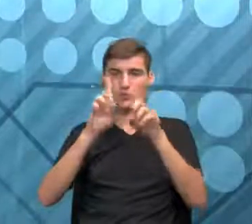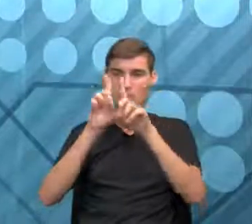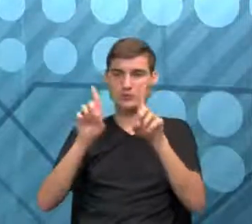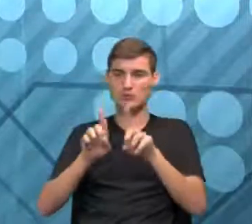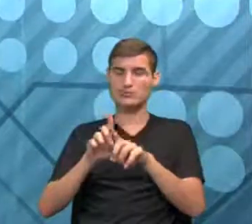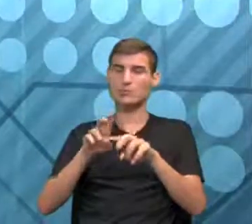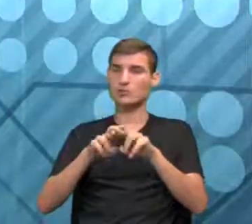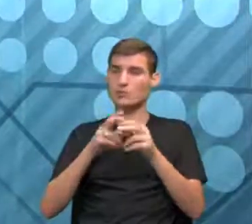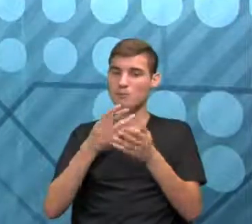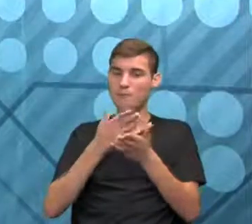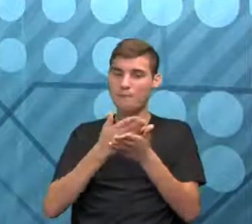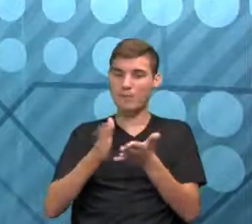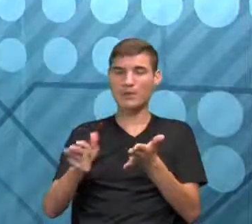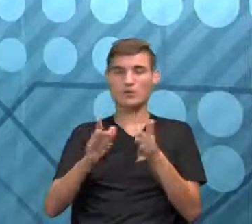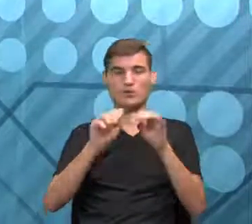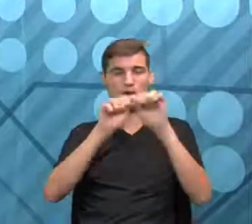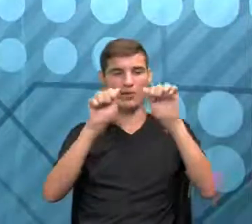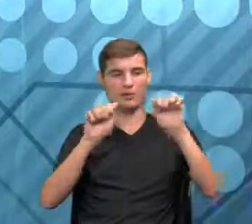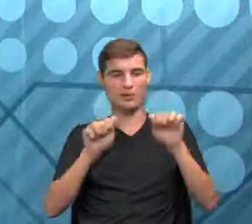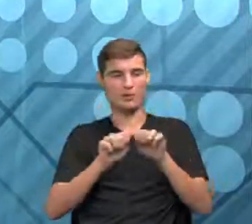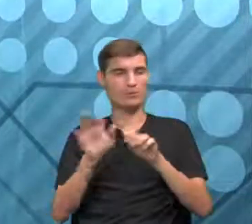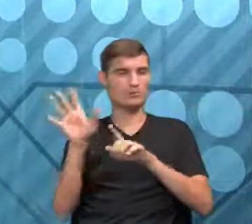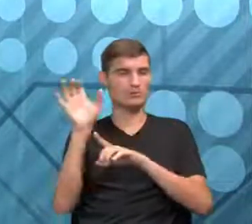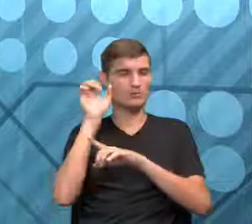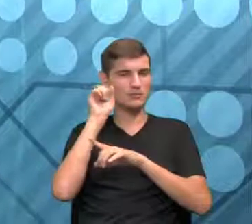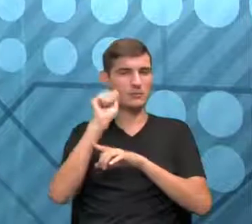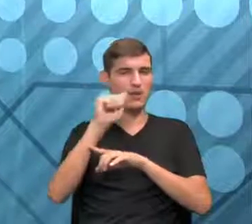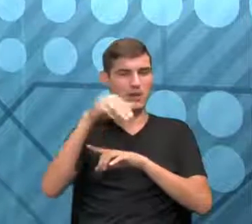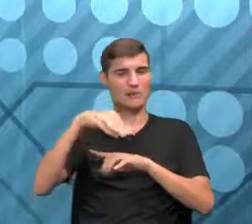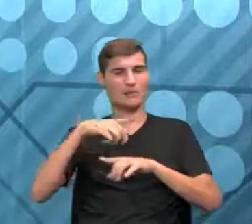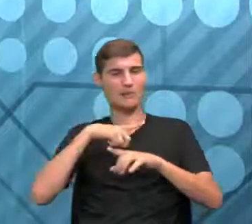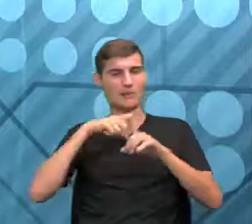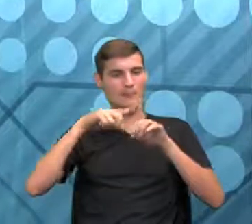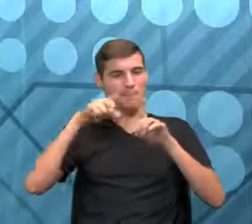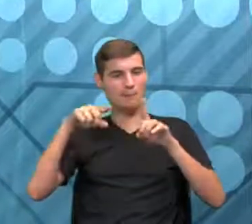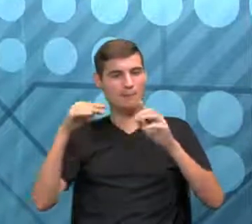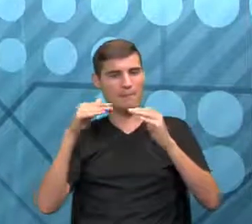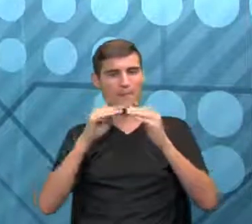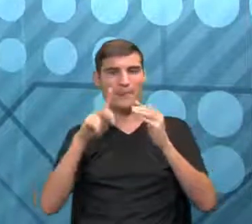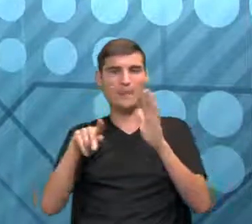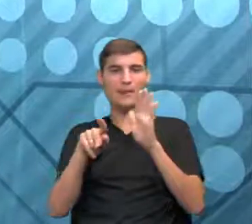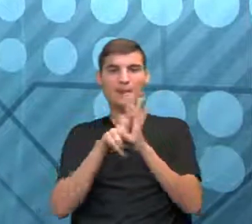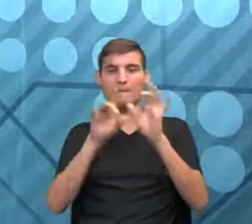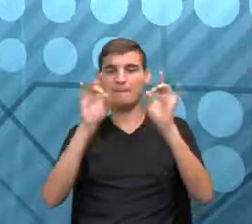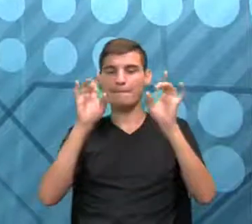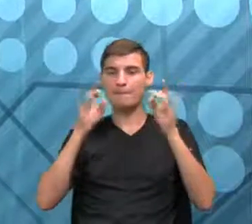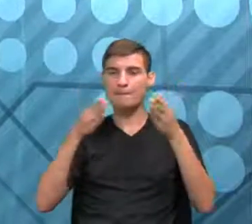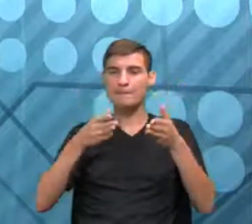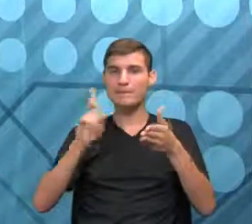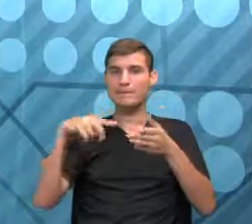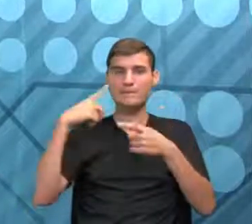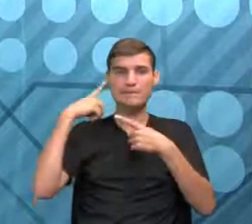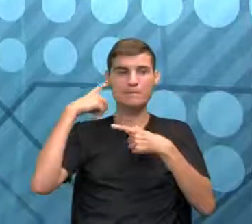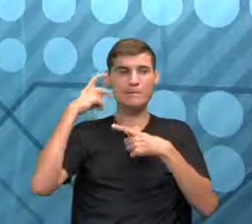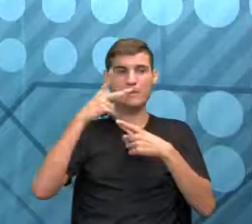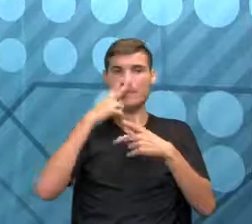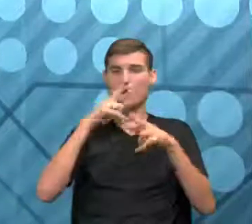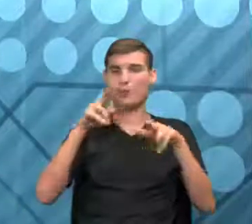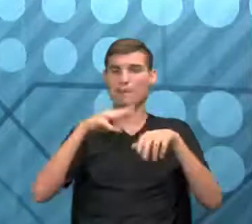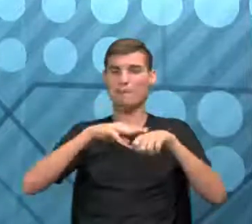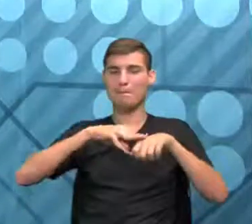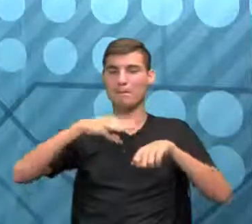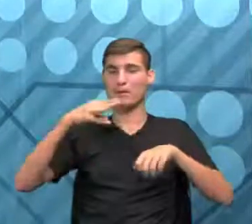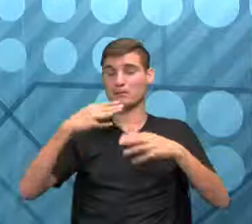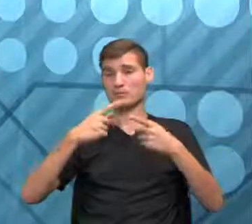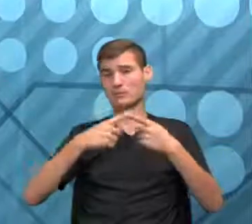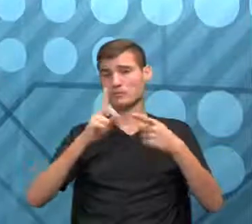isso que o sinal analógico, de rádio analógico AM, tem aquele famoso ruído como se fosse um sinal metalizado, porque